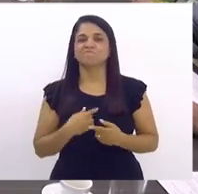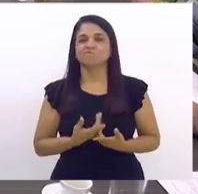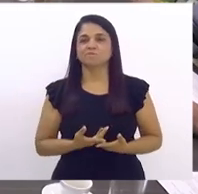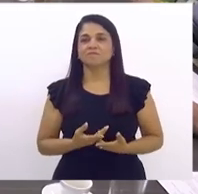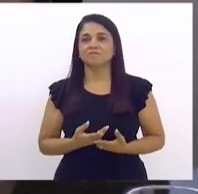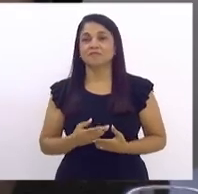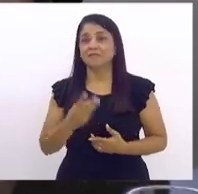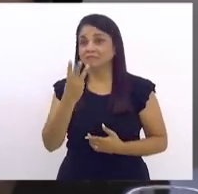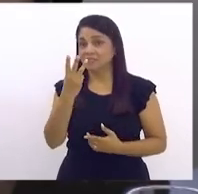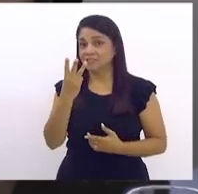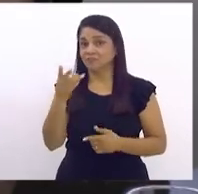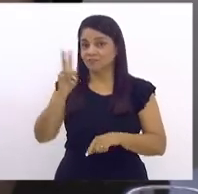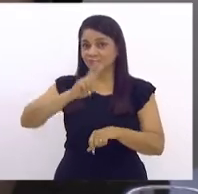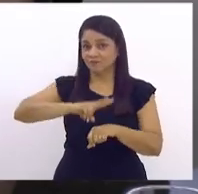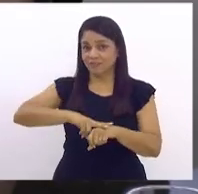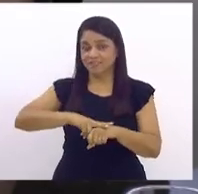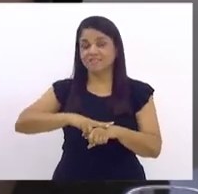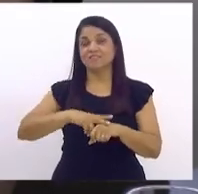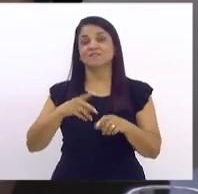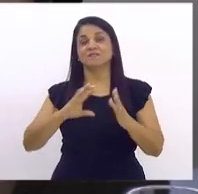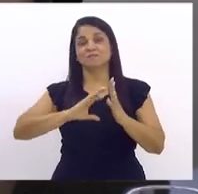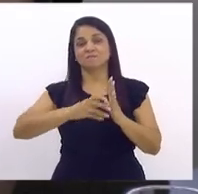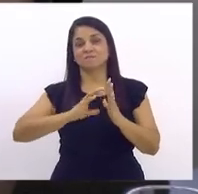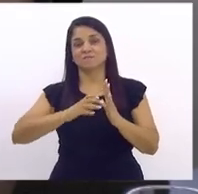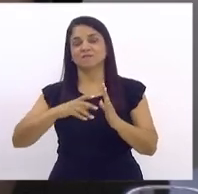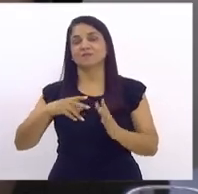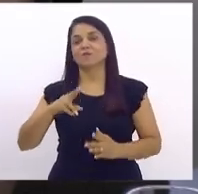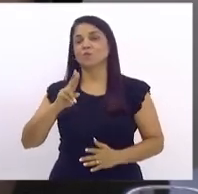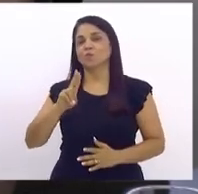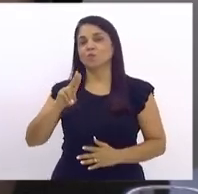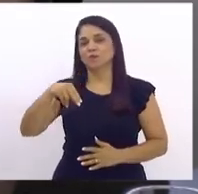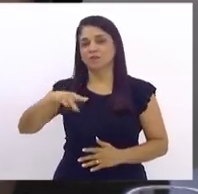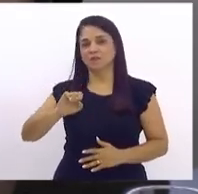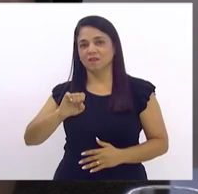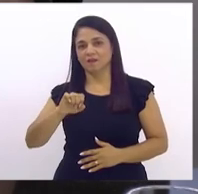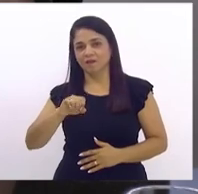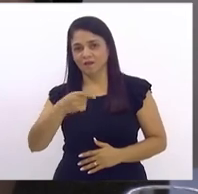Pela três vezes, agora pela bancada do União Brasil.